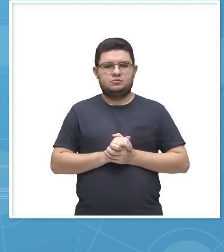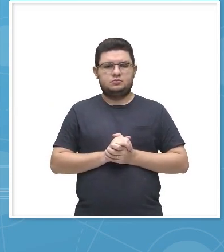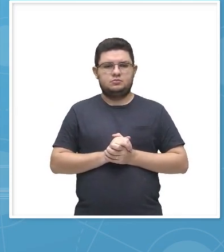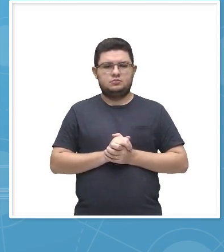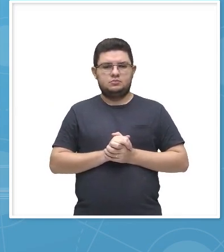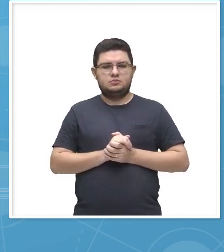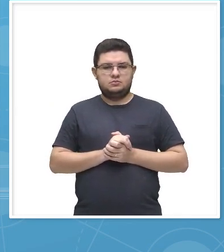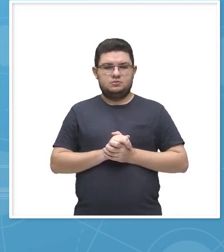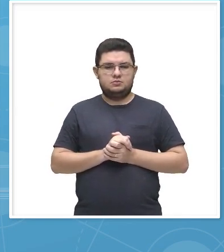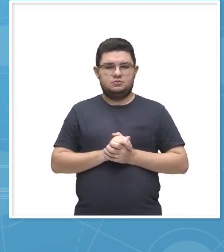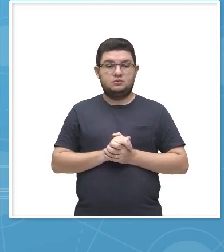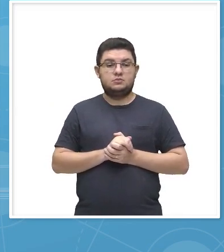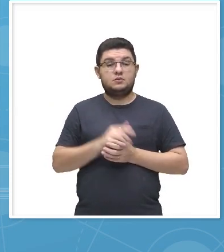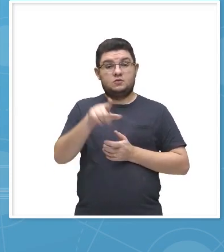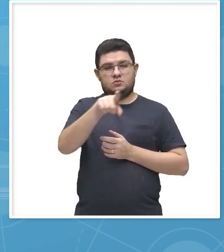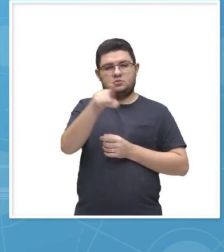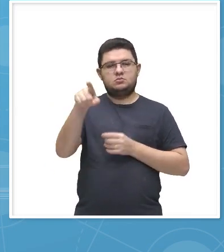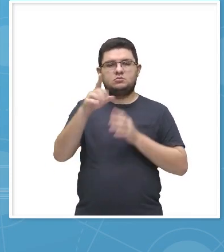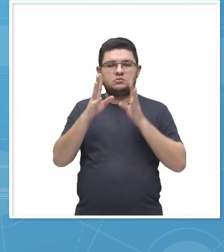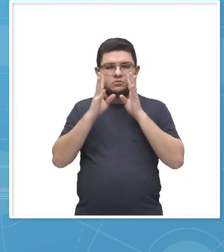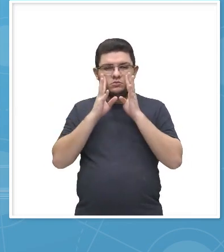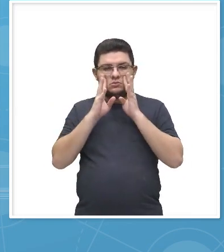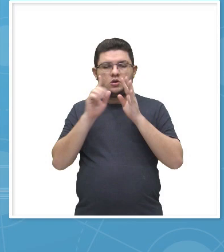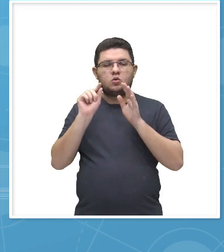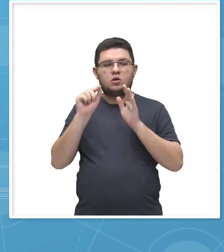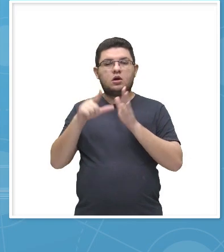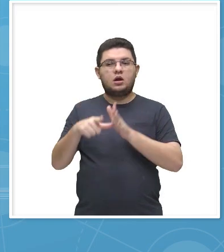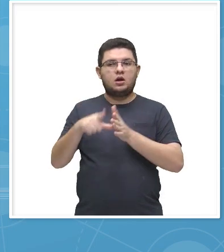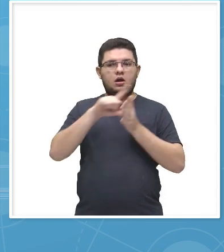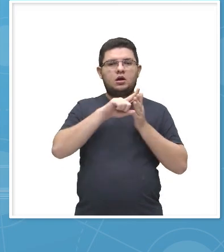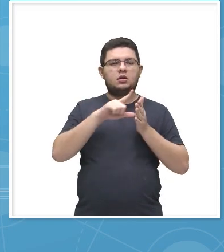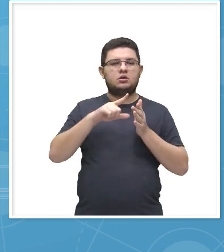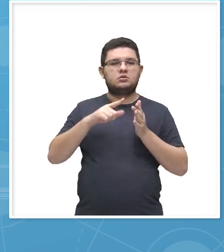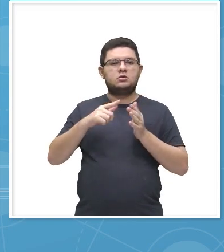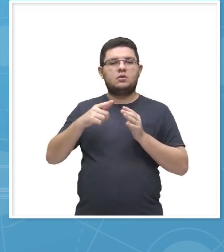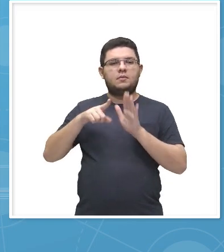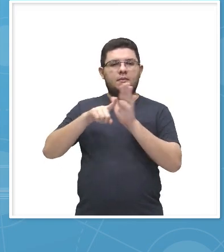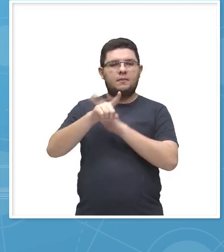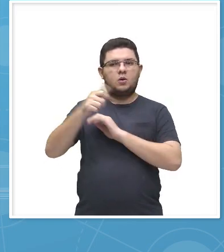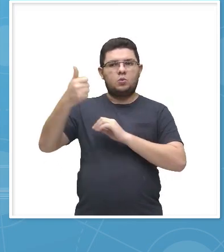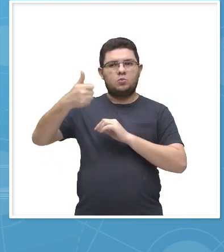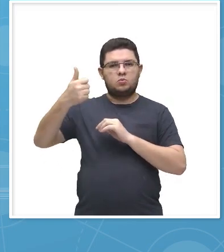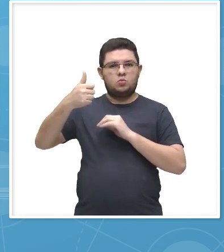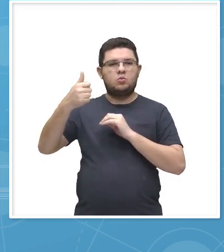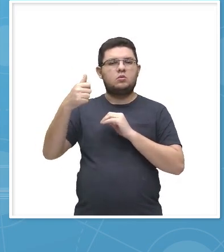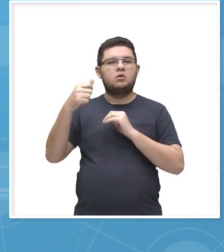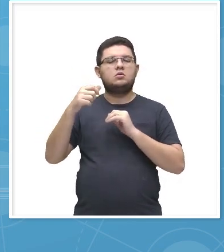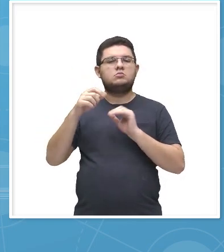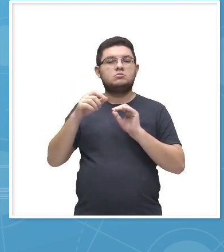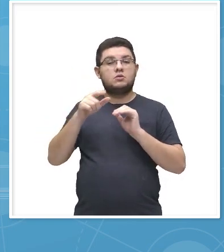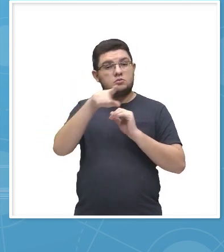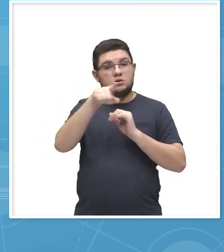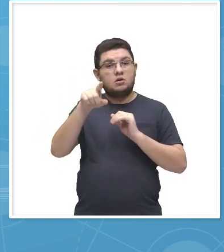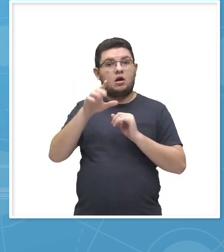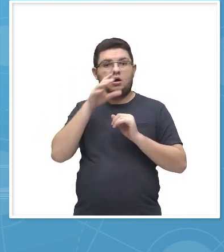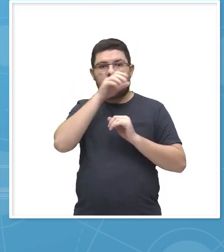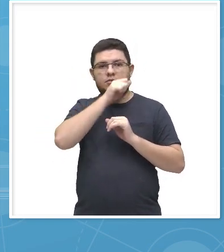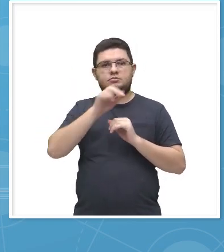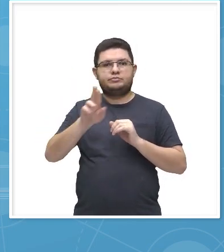Ei pípou vocês que estavam atenção na questão anterior não é já responderam rapidinho é essa não é você adiciona